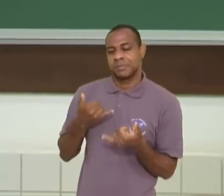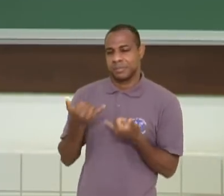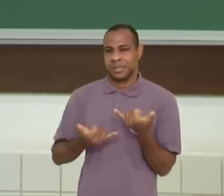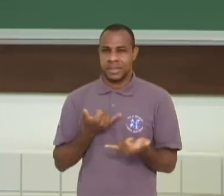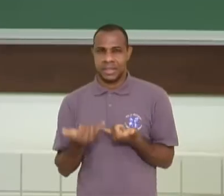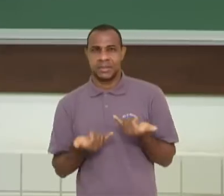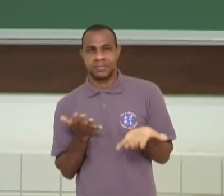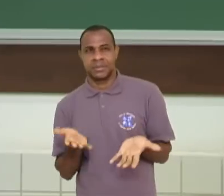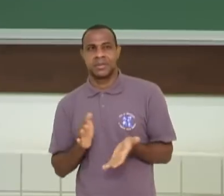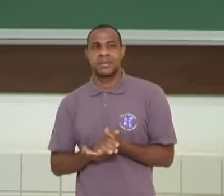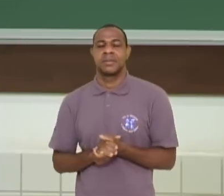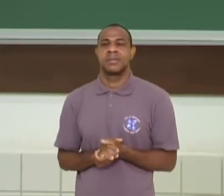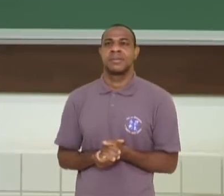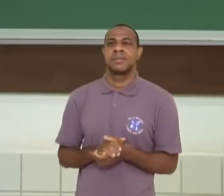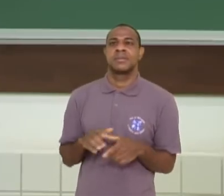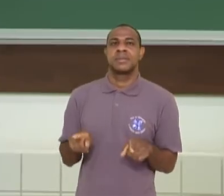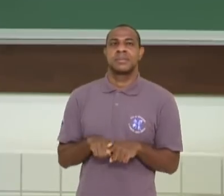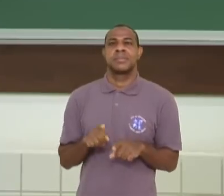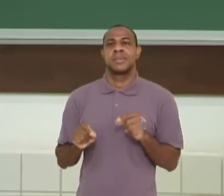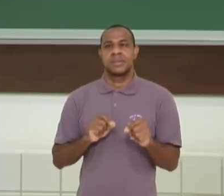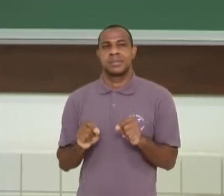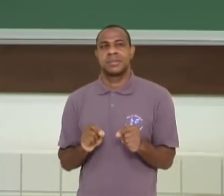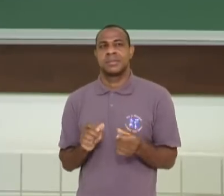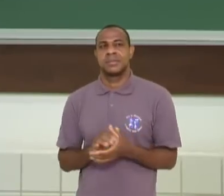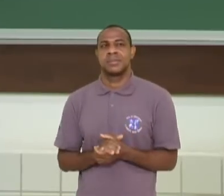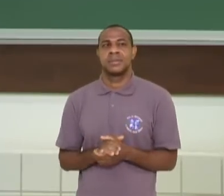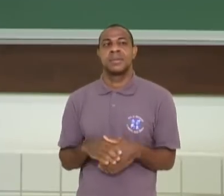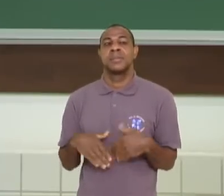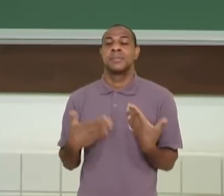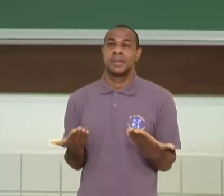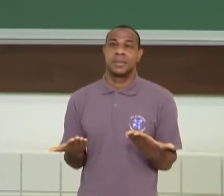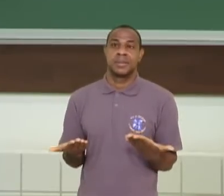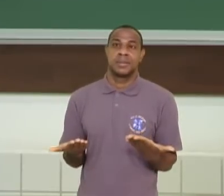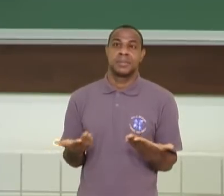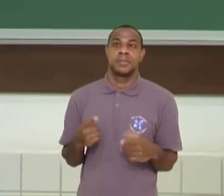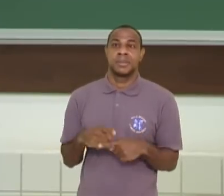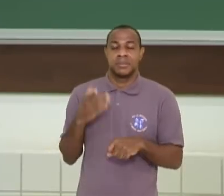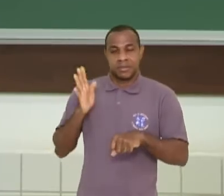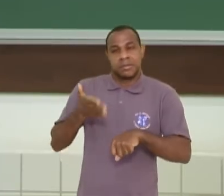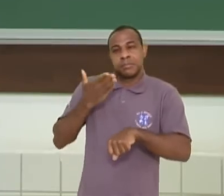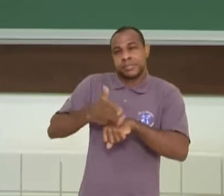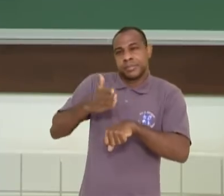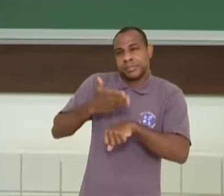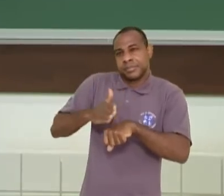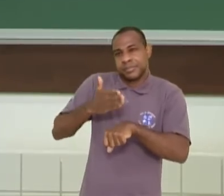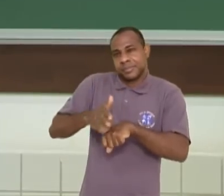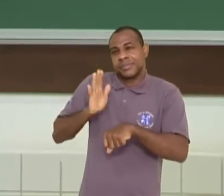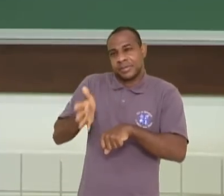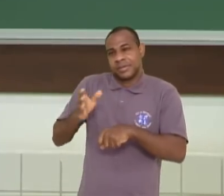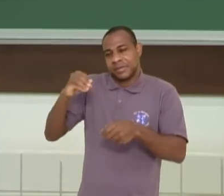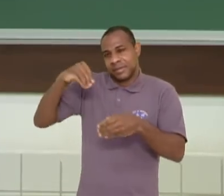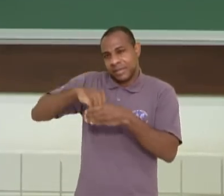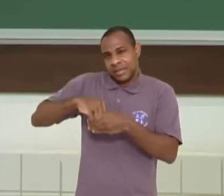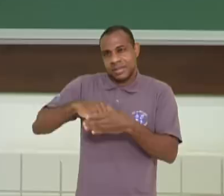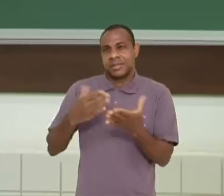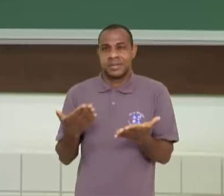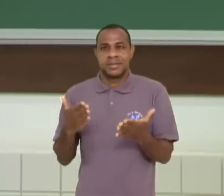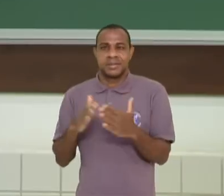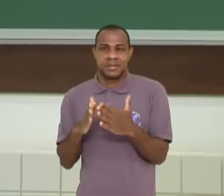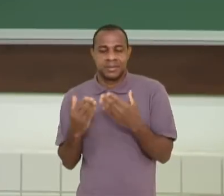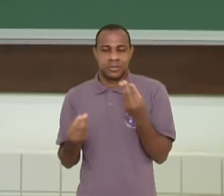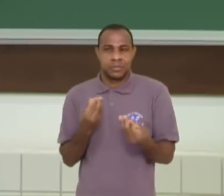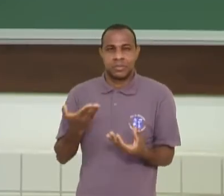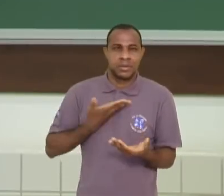ter jogado já também, não com, às vezes com o intuito educativo, mas acabou praticando, realizando as atividades em casa mesmo, com os pais, com